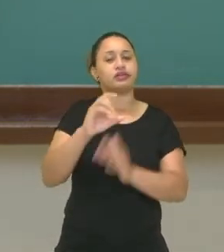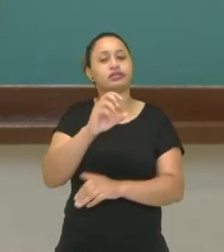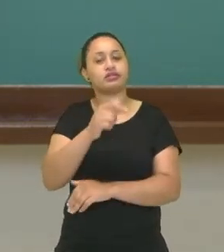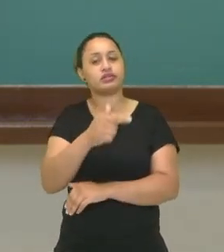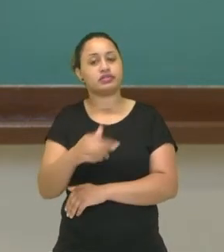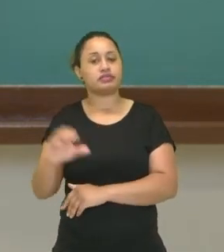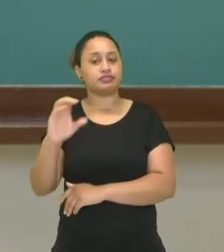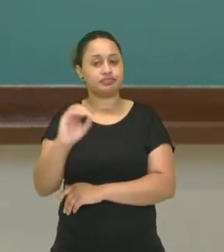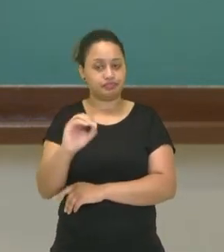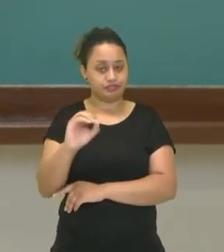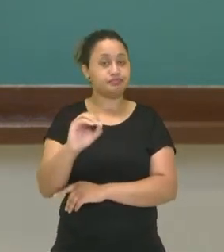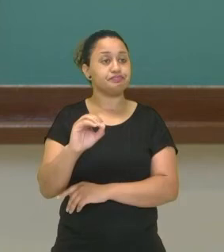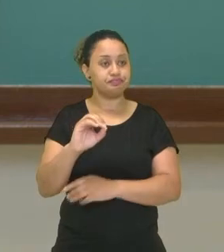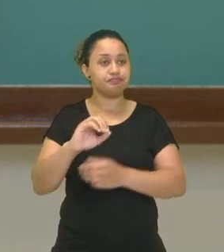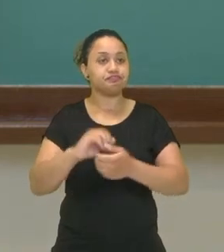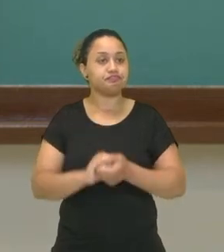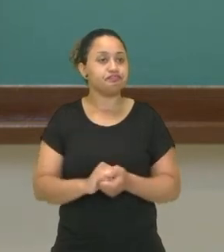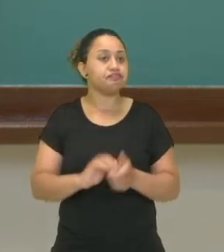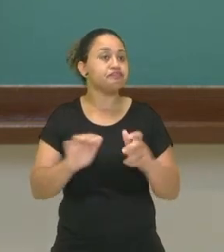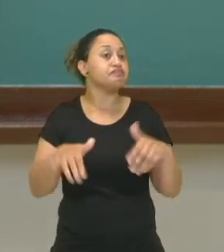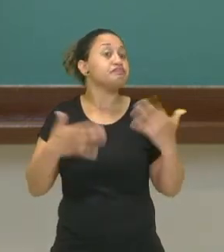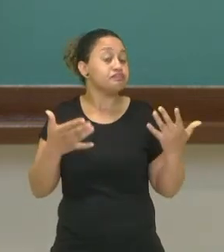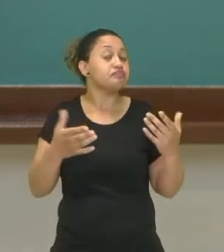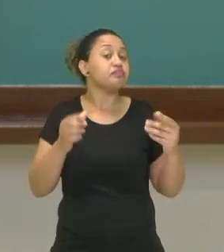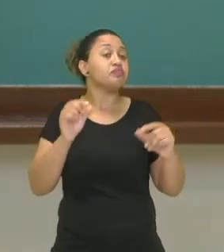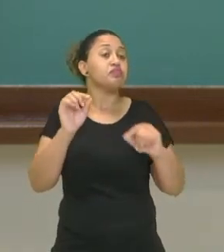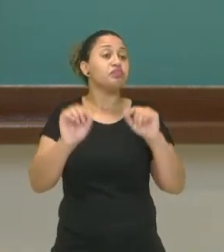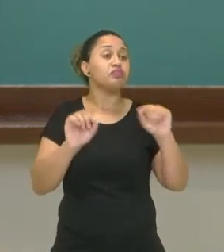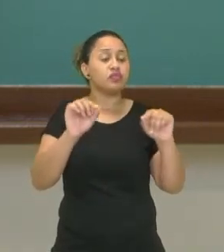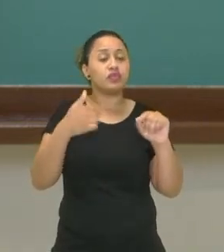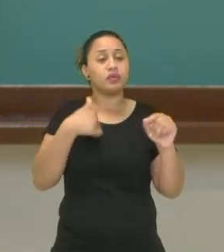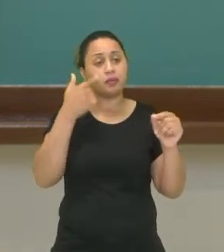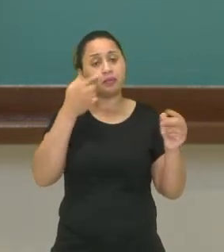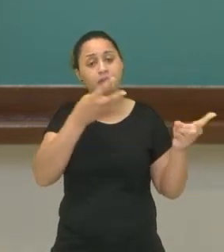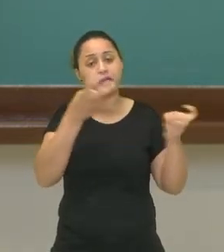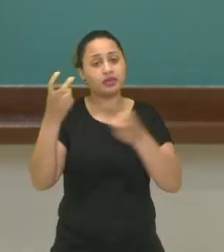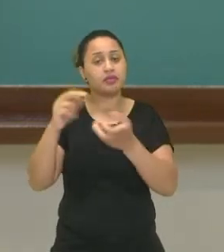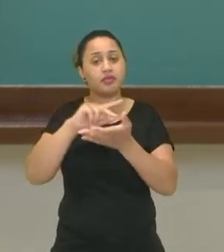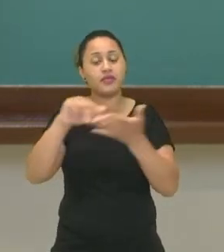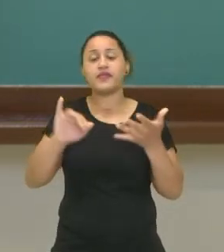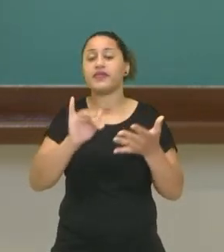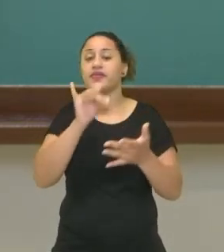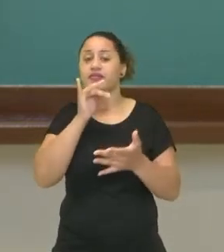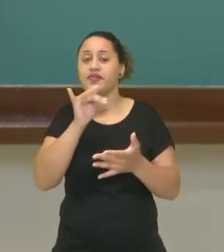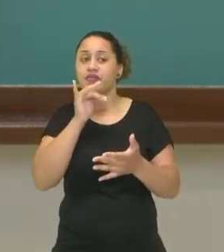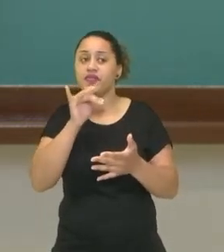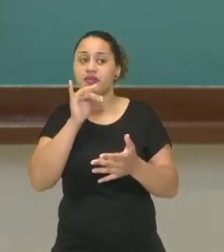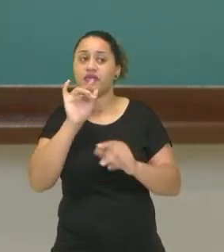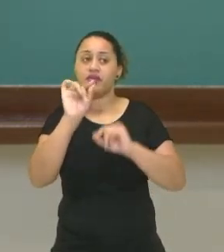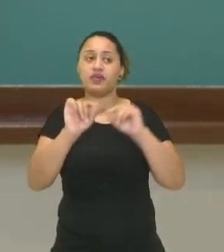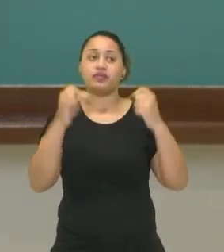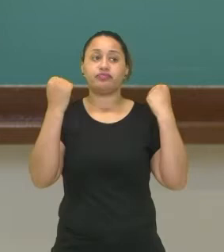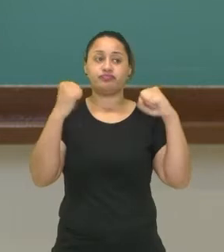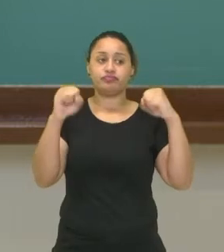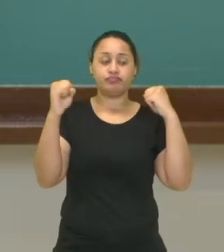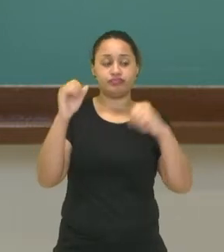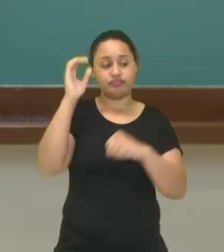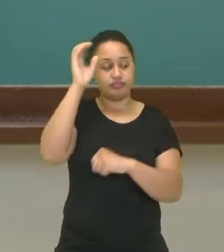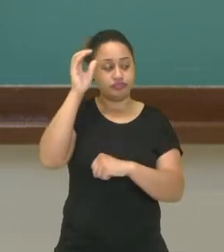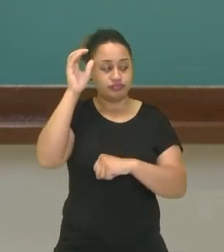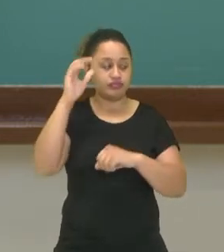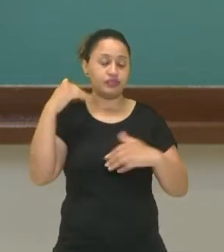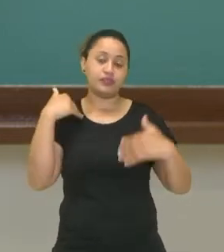de 70. E nós podemos verificar vários exemplos de ginástica de consciência